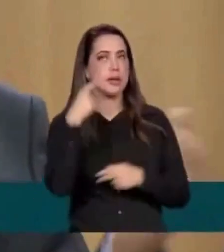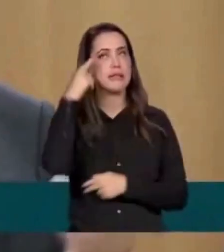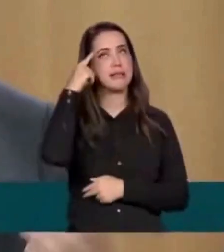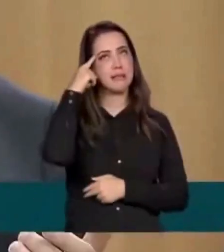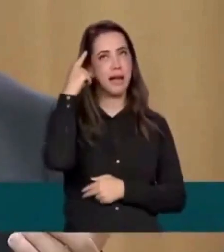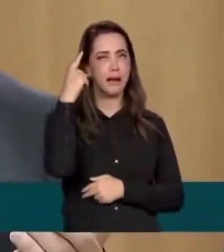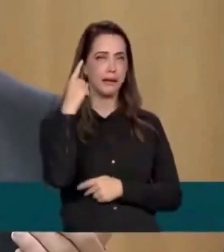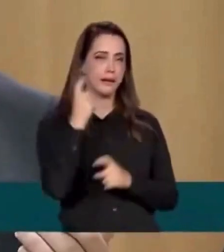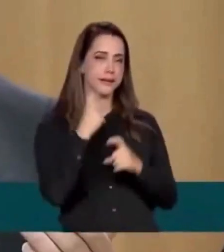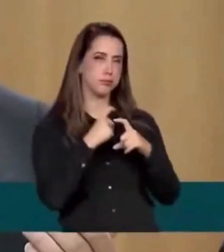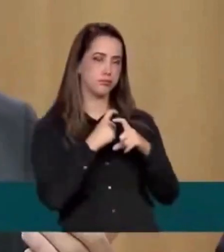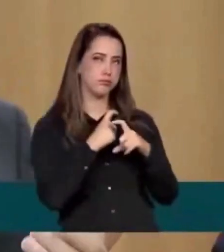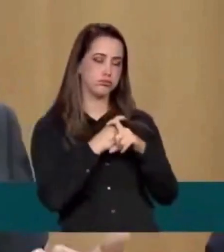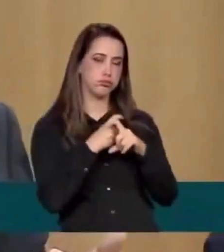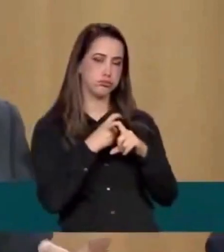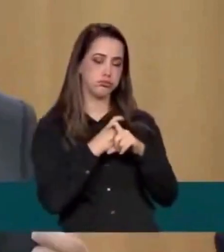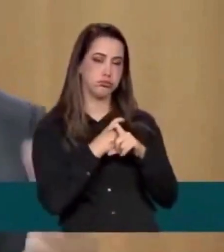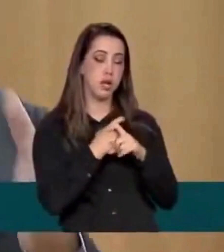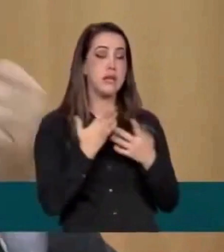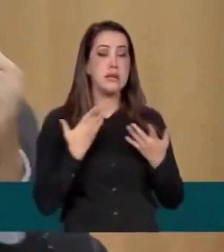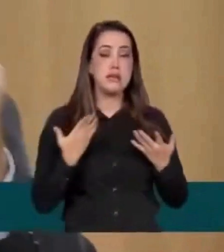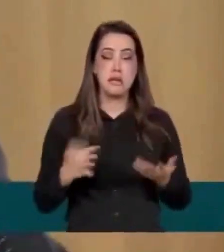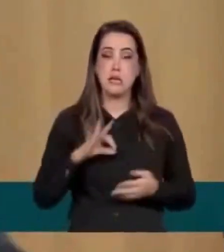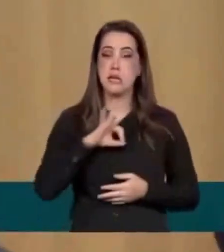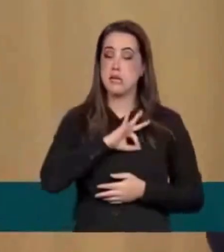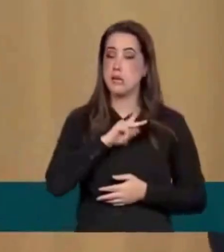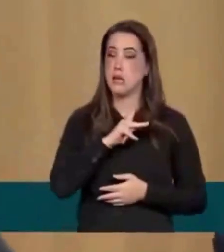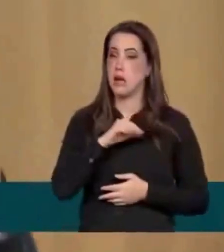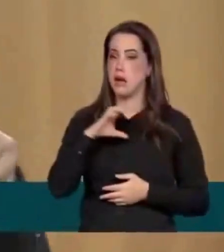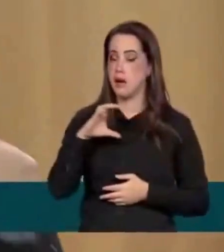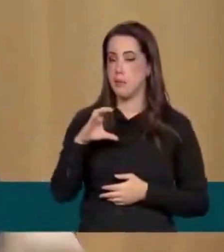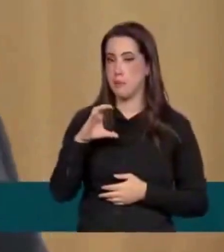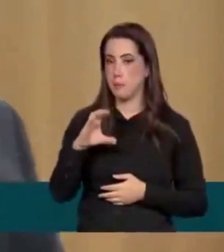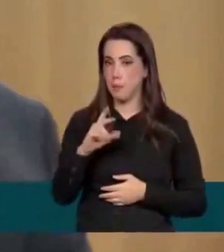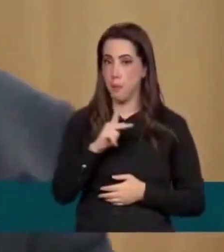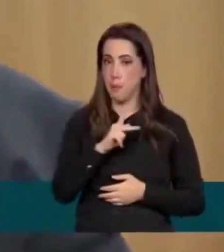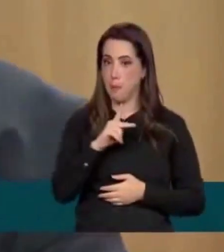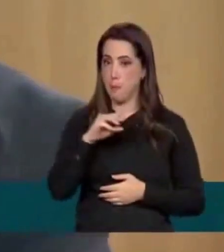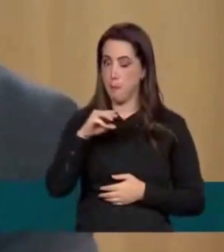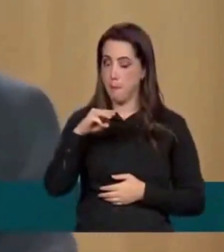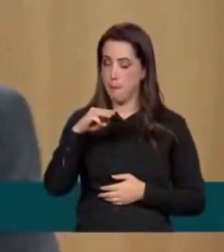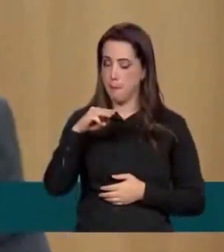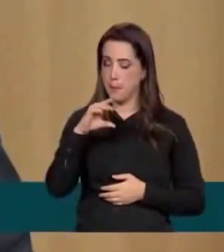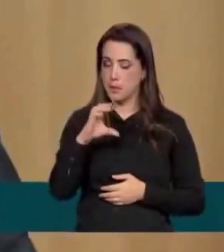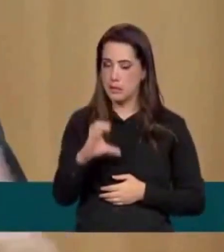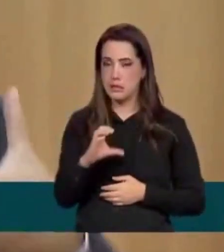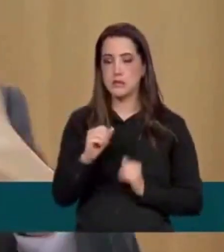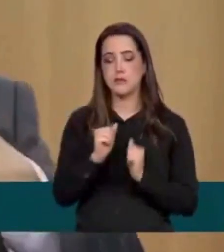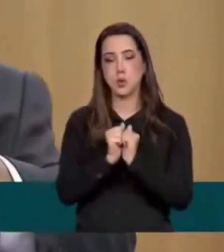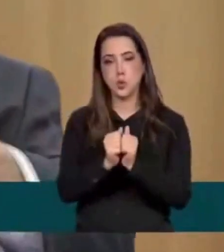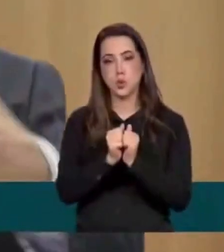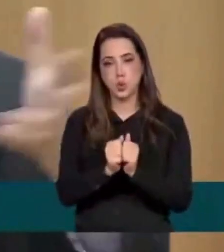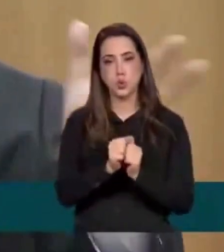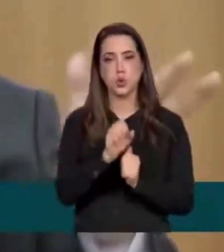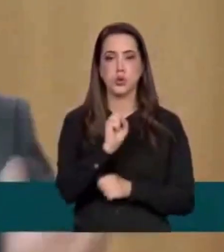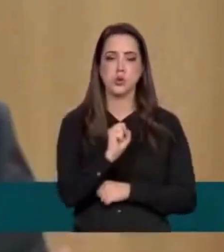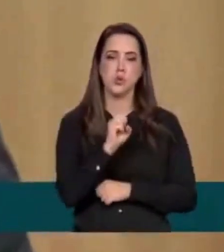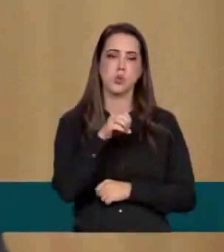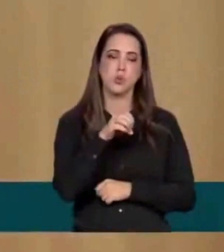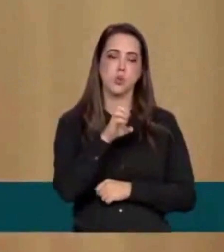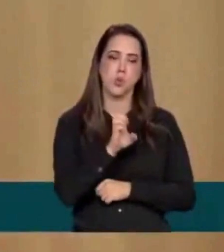ideológica, e as polícias civis coordenadas pelo Ministério da Justiça, pela Senasp, nessa